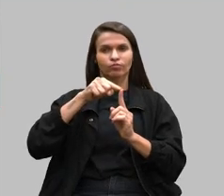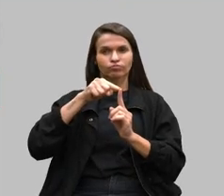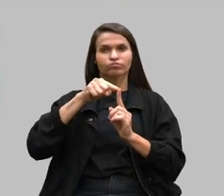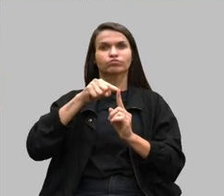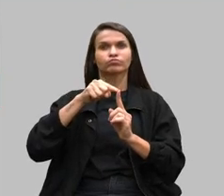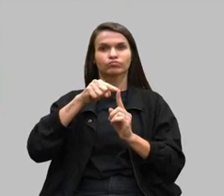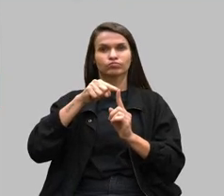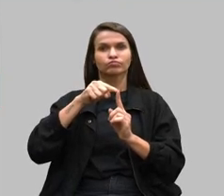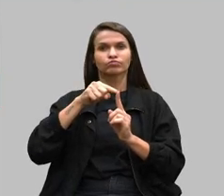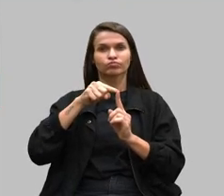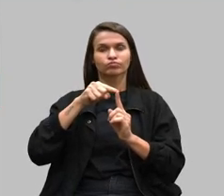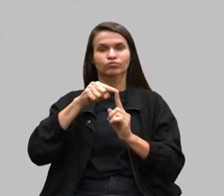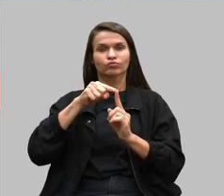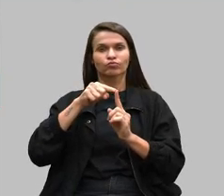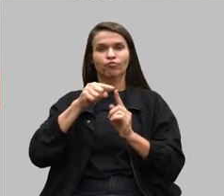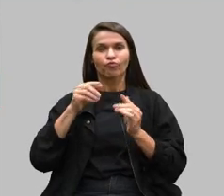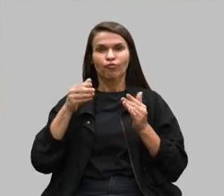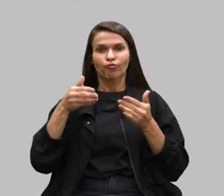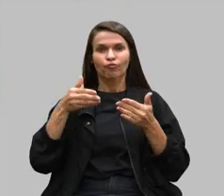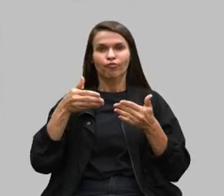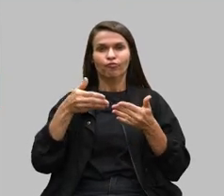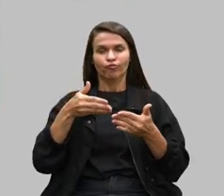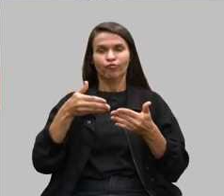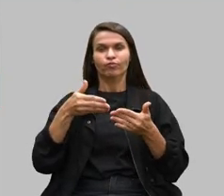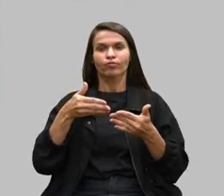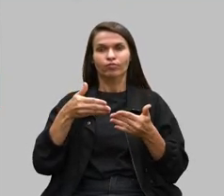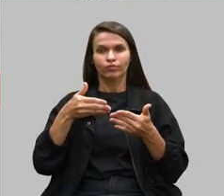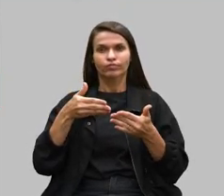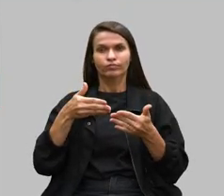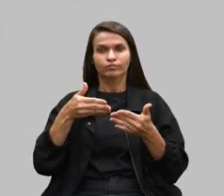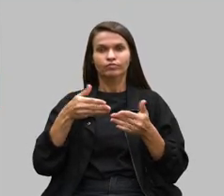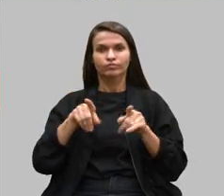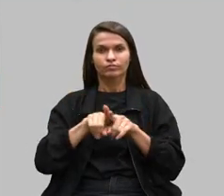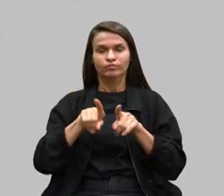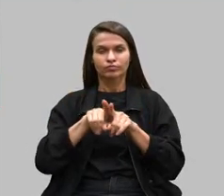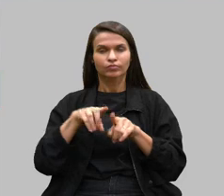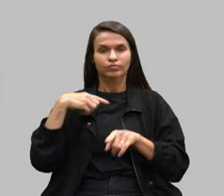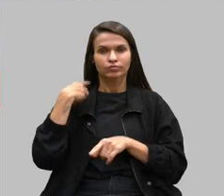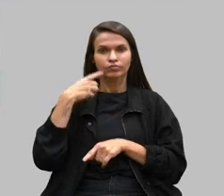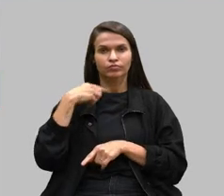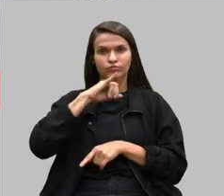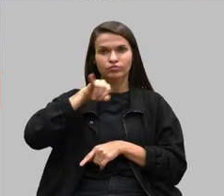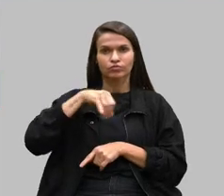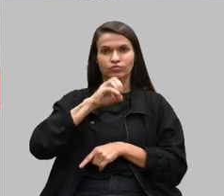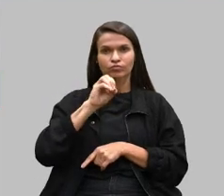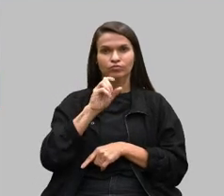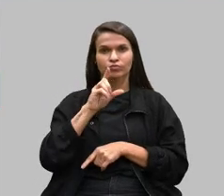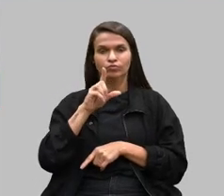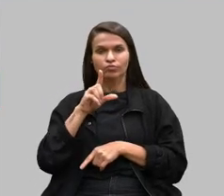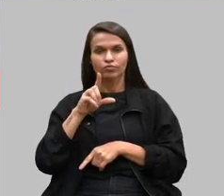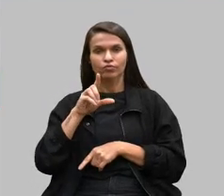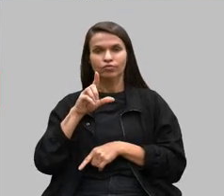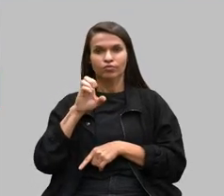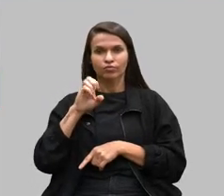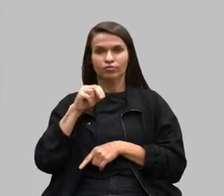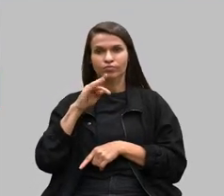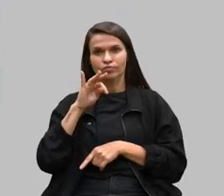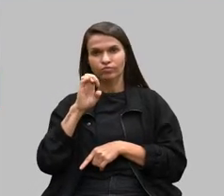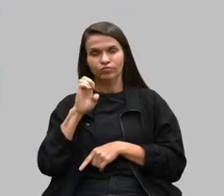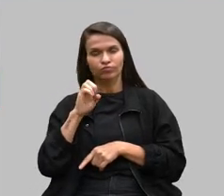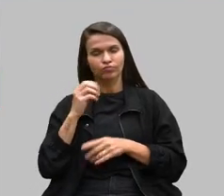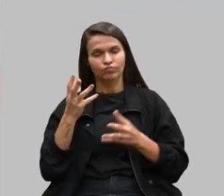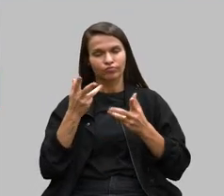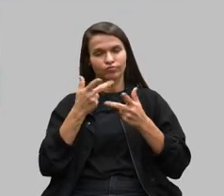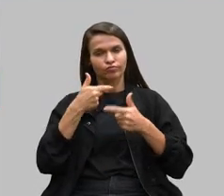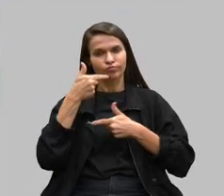mesmo aí levantada pelo Deputado João Leite que nosso grande amigo que fez um belíssimo trabalho Pois foi